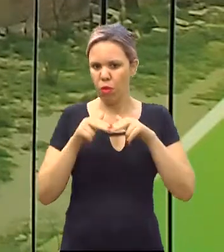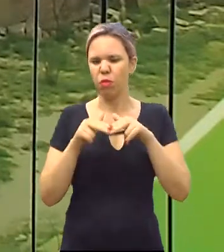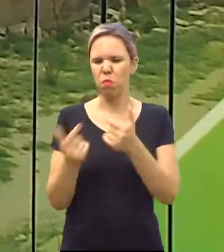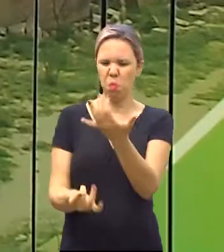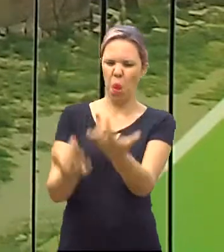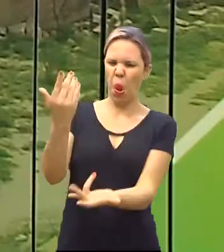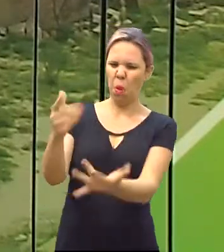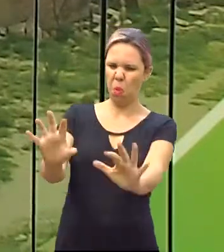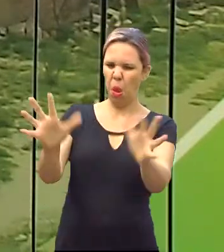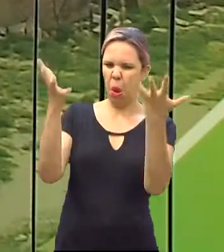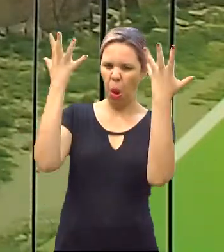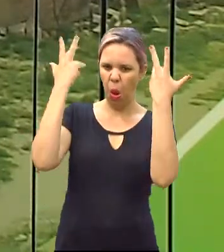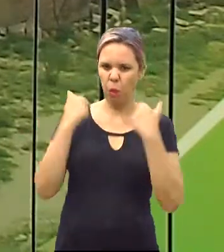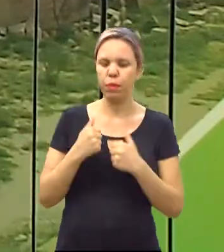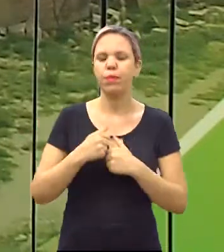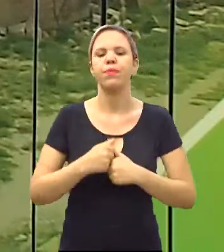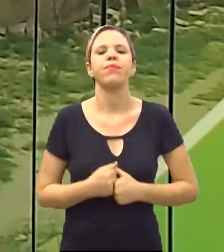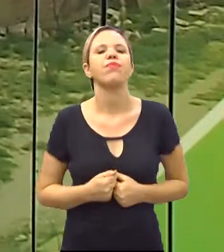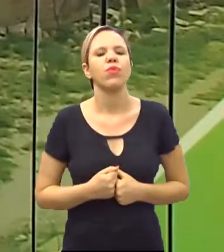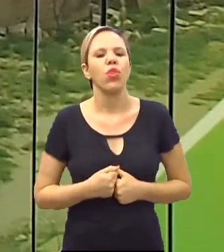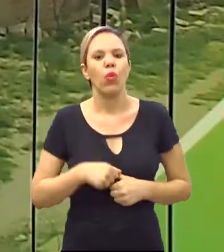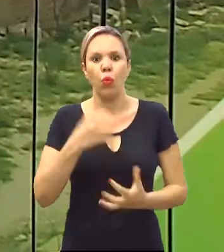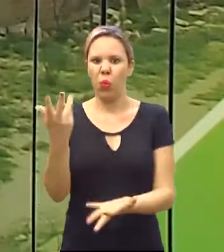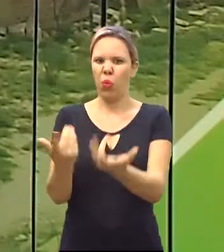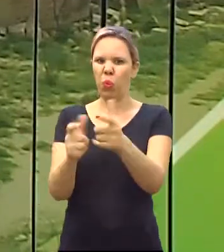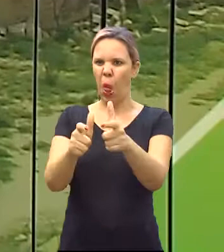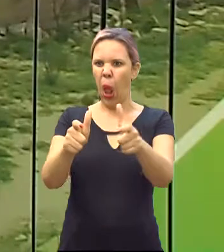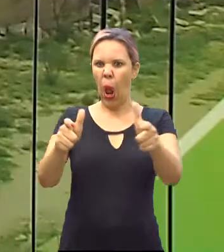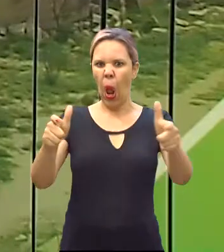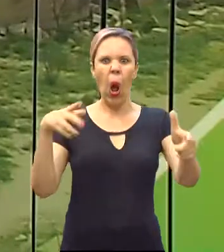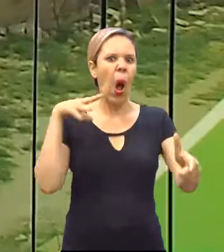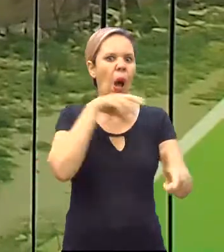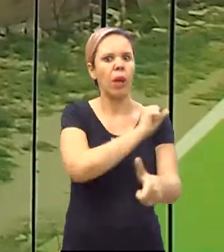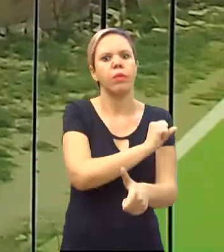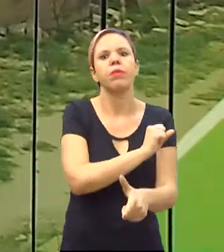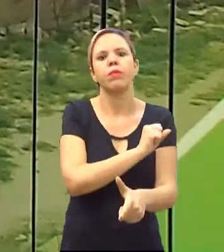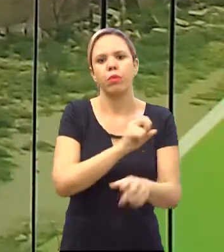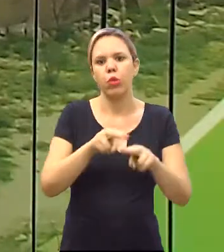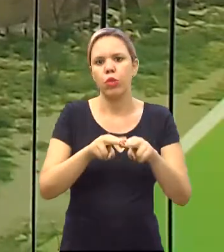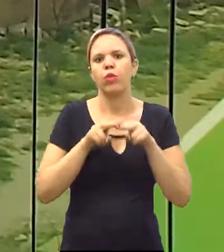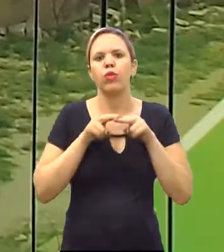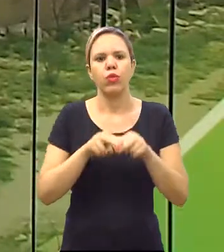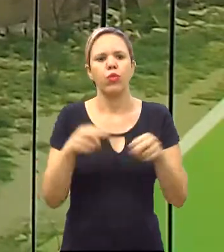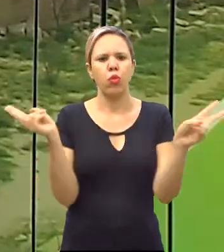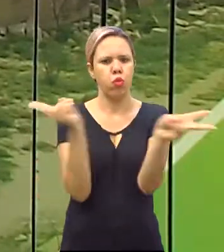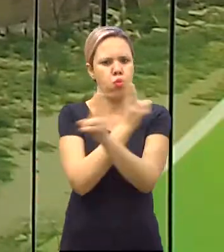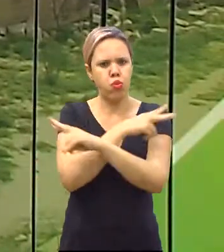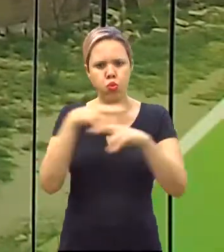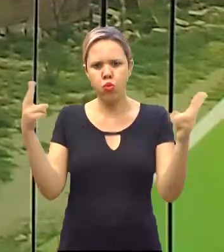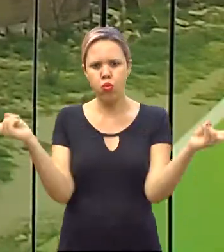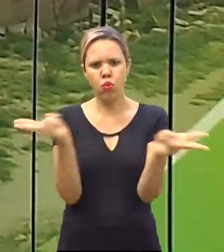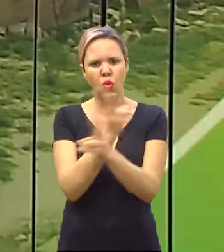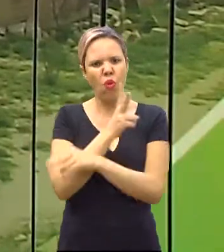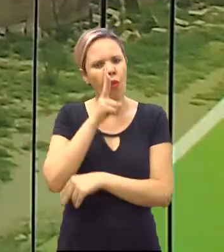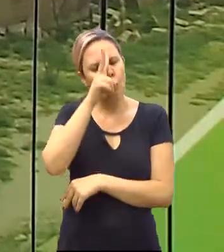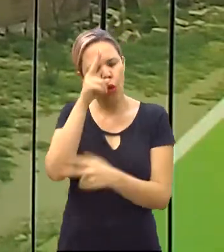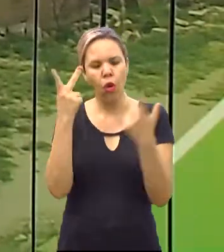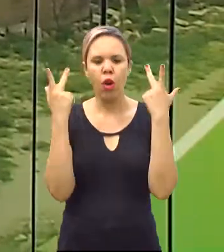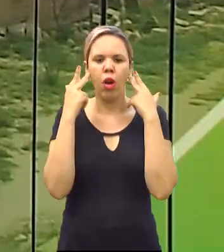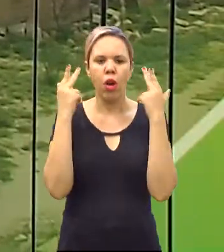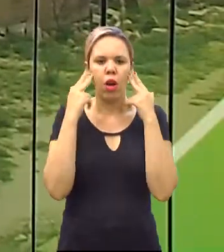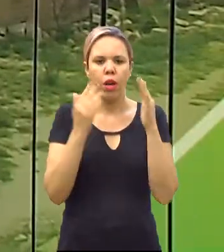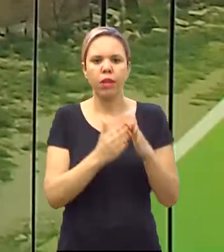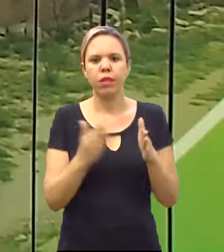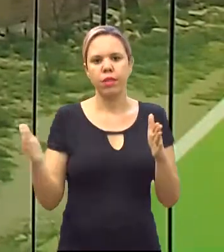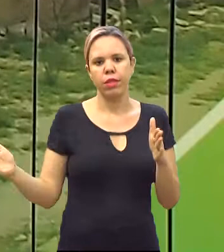um incêndio florestal. O fogo se alastra rapidamente devido aos ventos fortes comuns